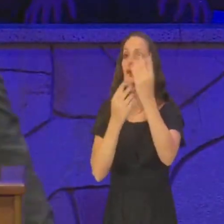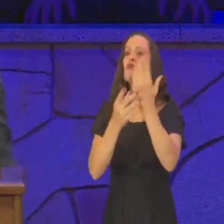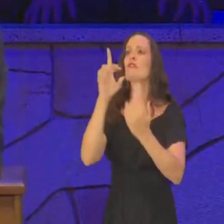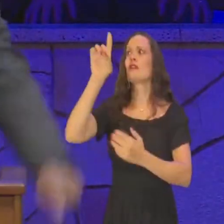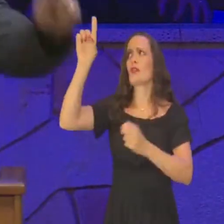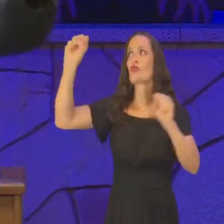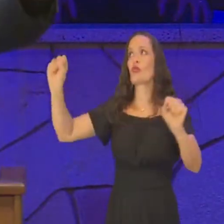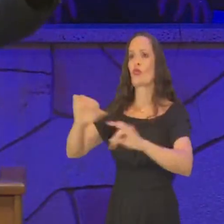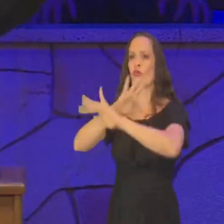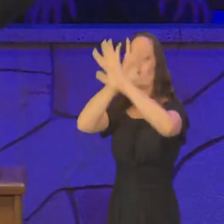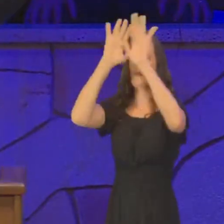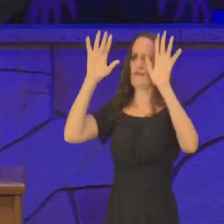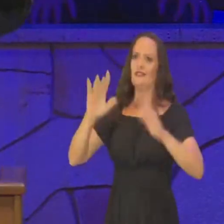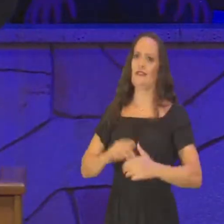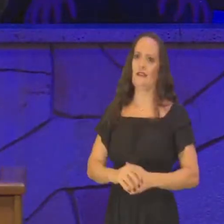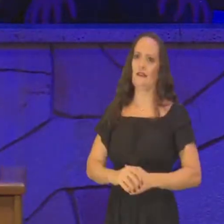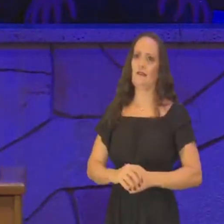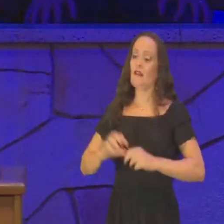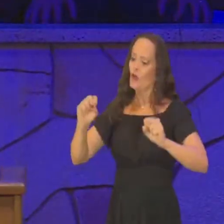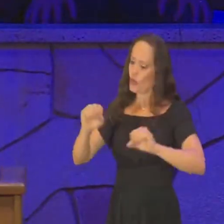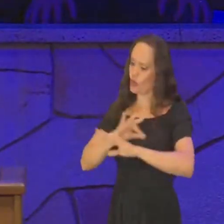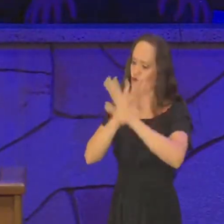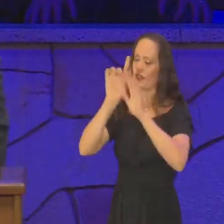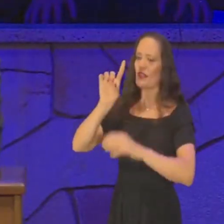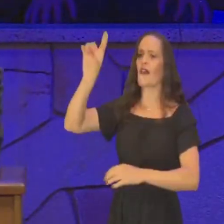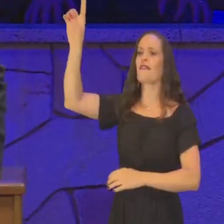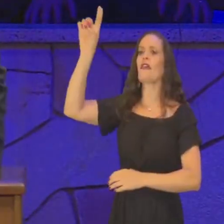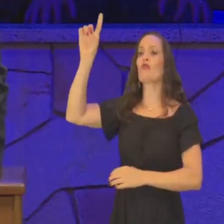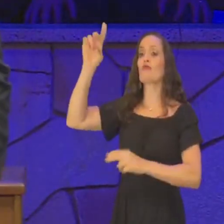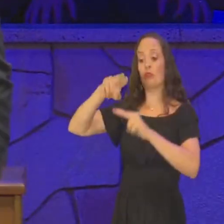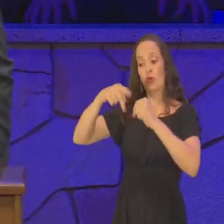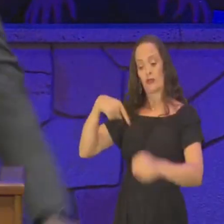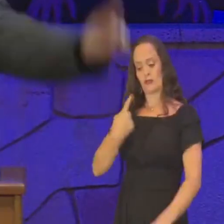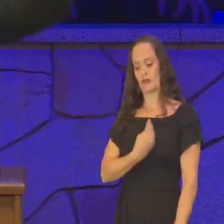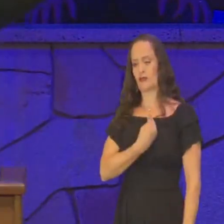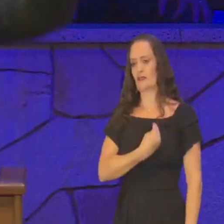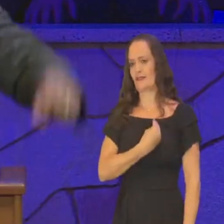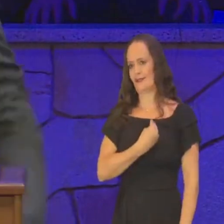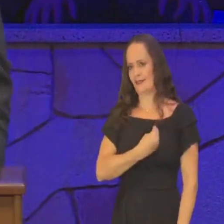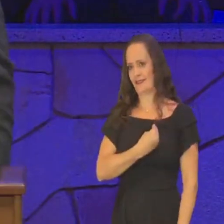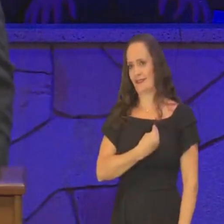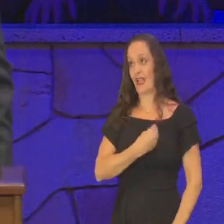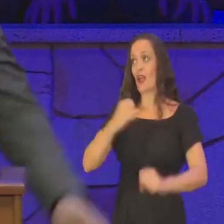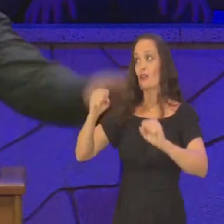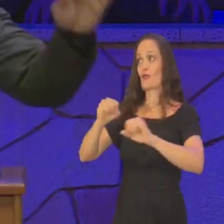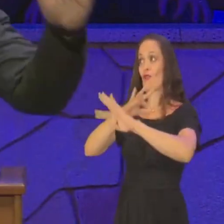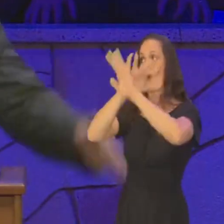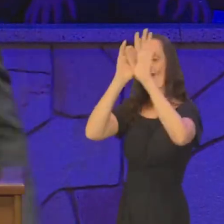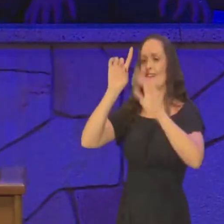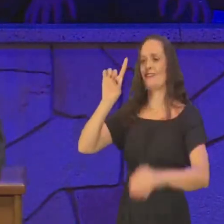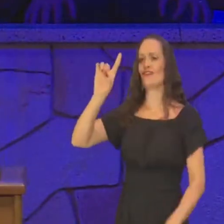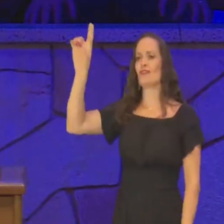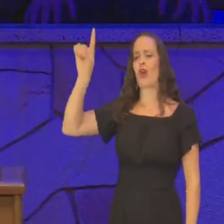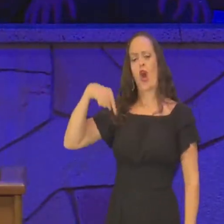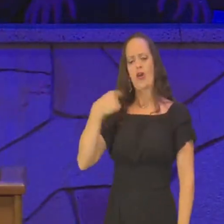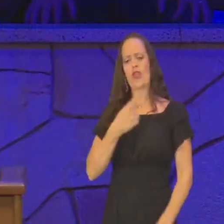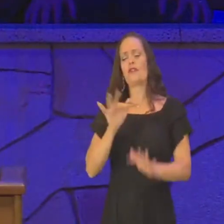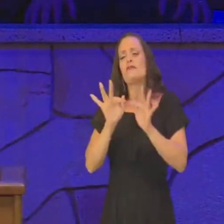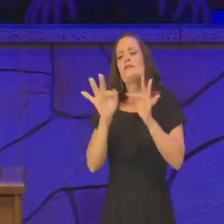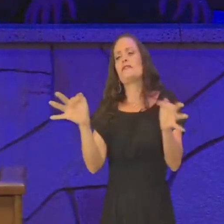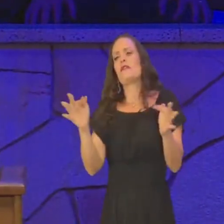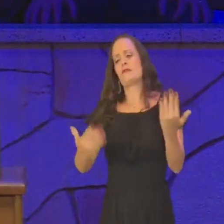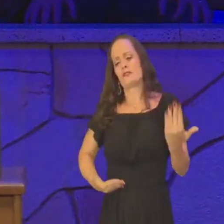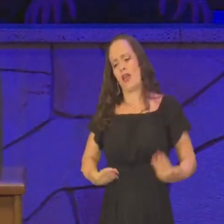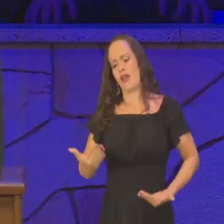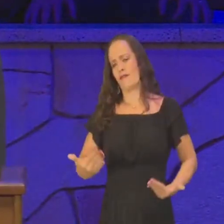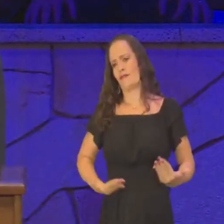nome de Deus, e Deus é glorificado através das nossas vidas. A glória de Deus, nós somos apenas instrumento do Senhor.